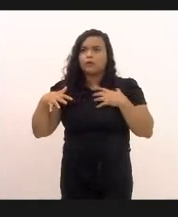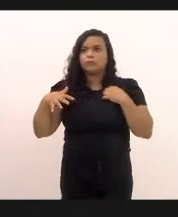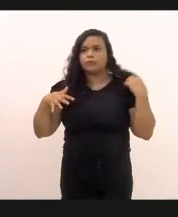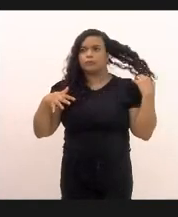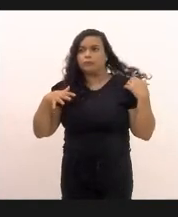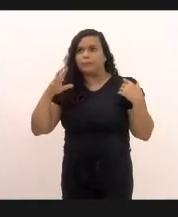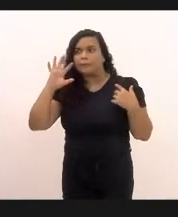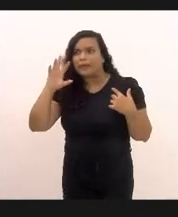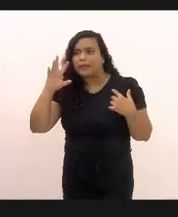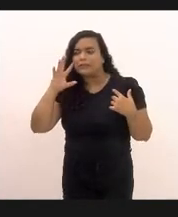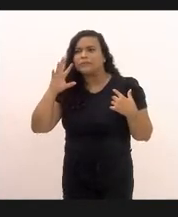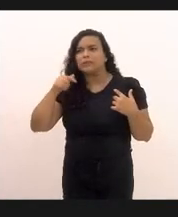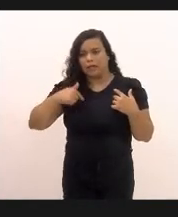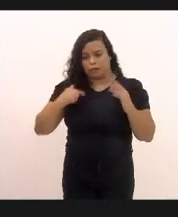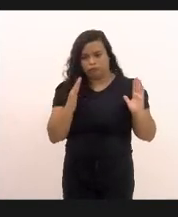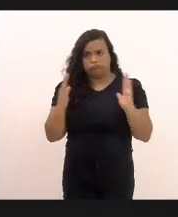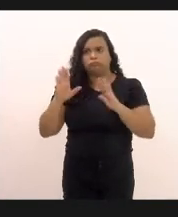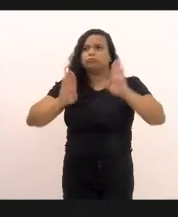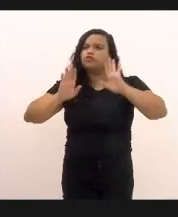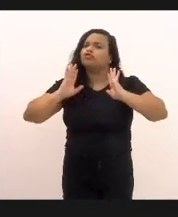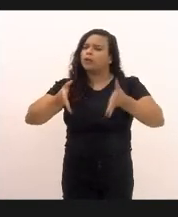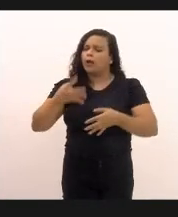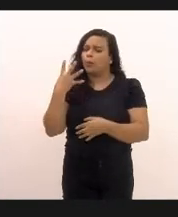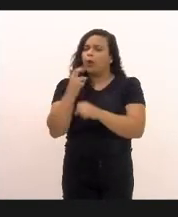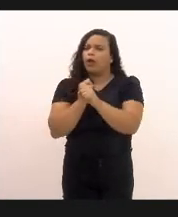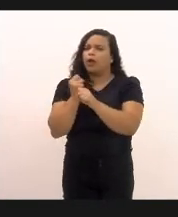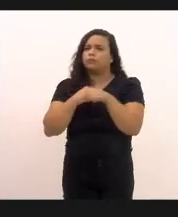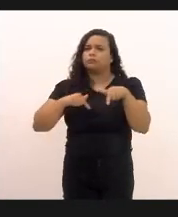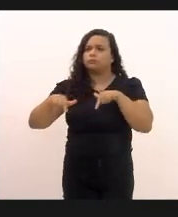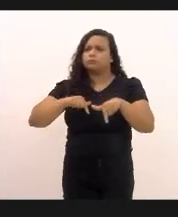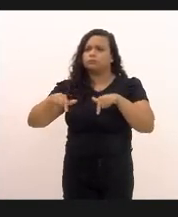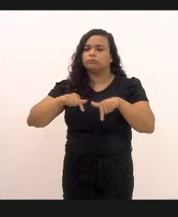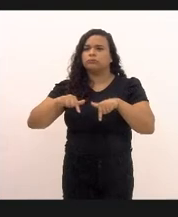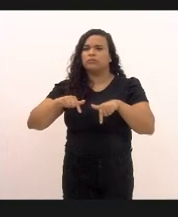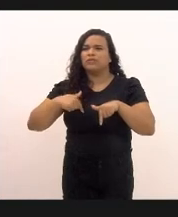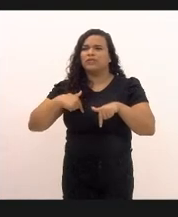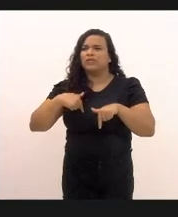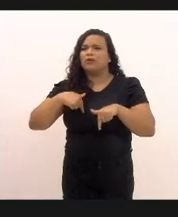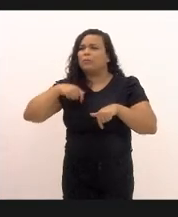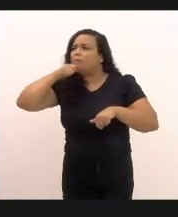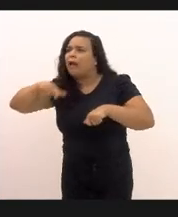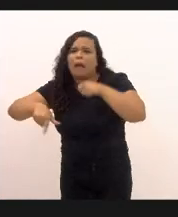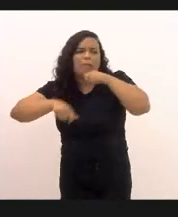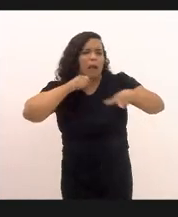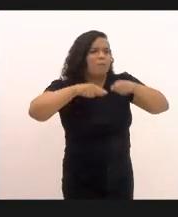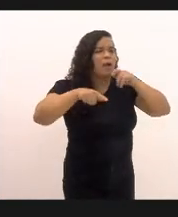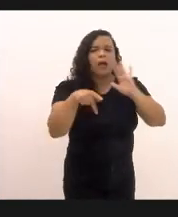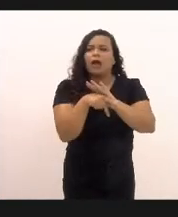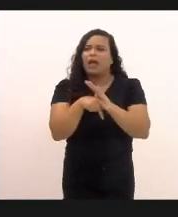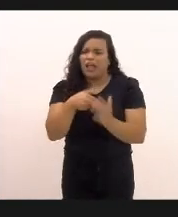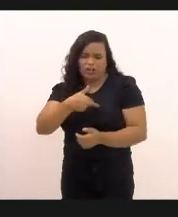munido do meu mandato de 4 anos, querer falar de religião nenhuma.